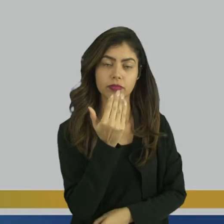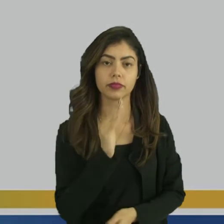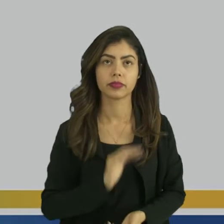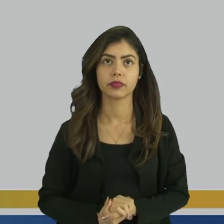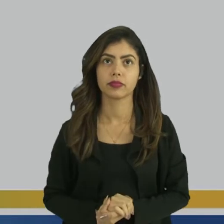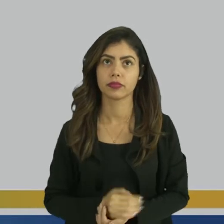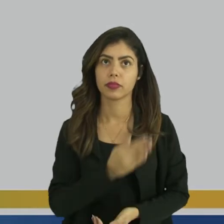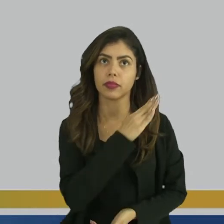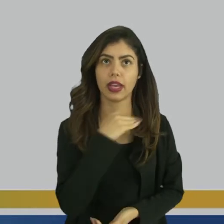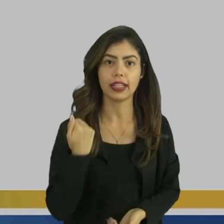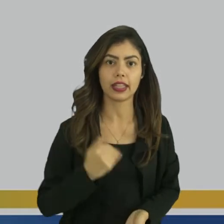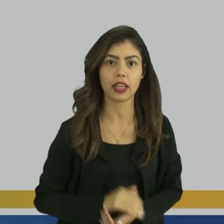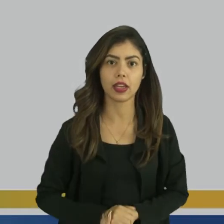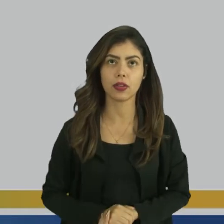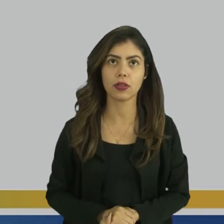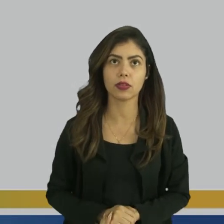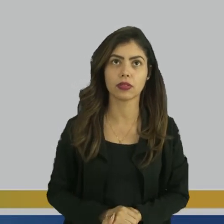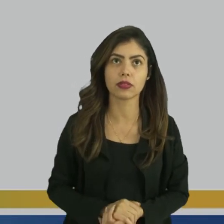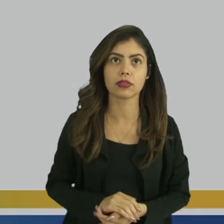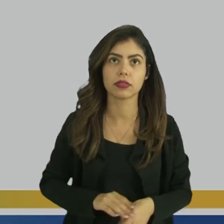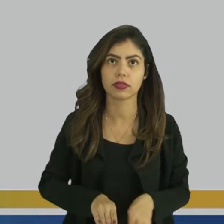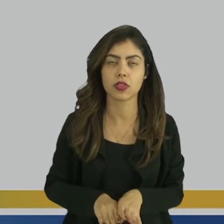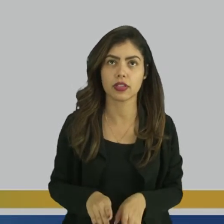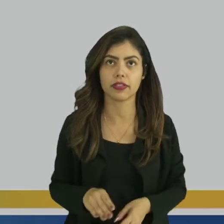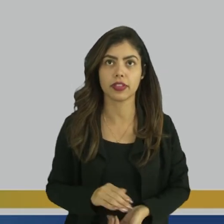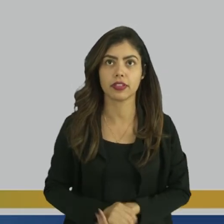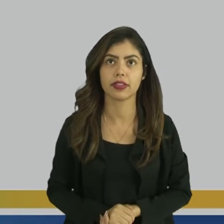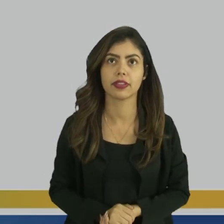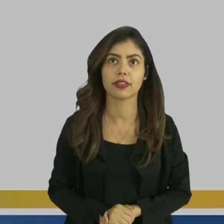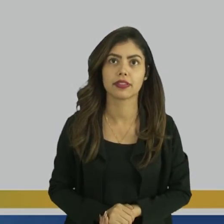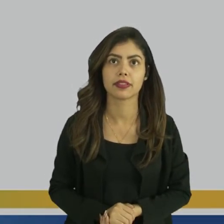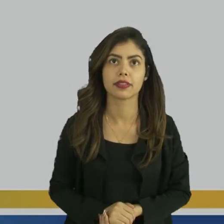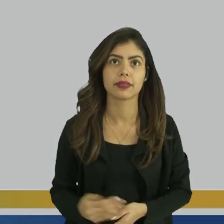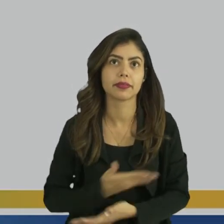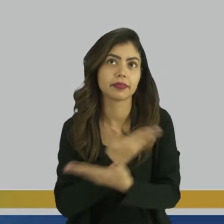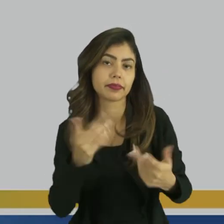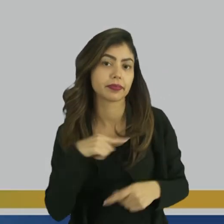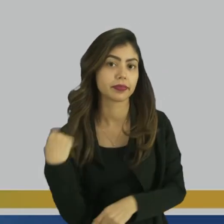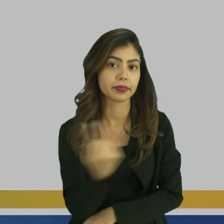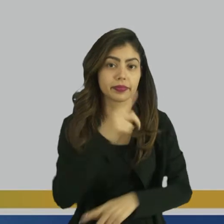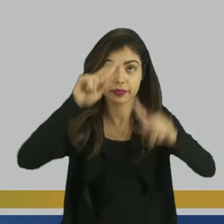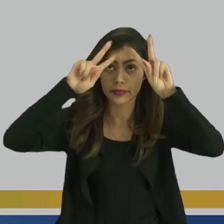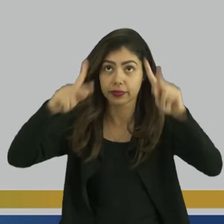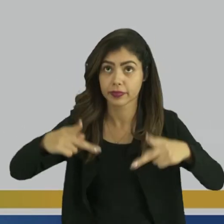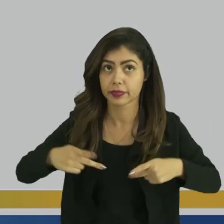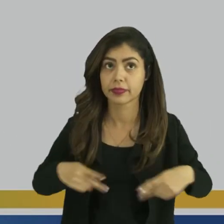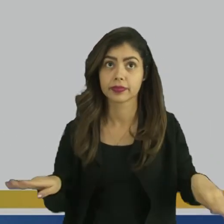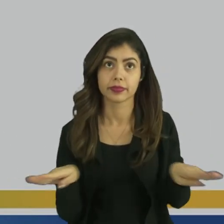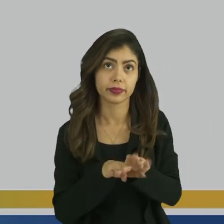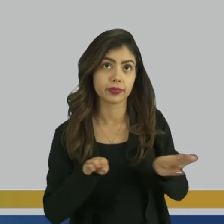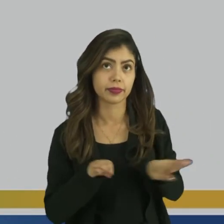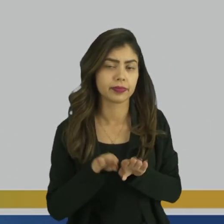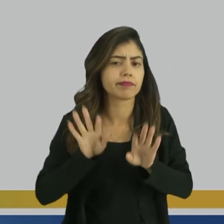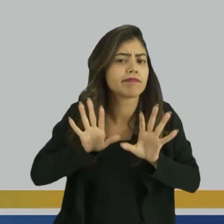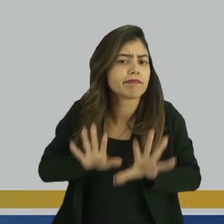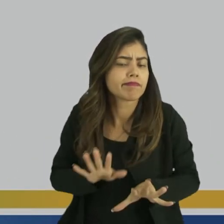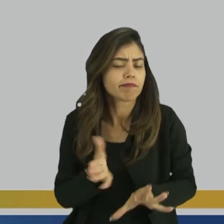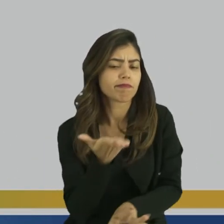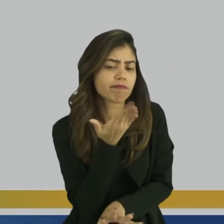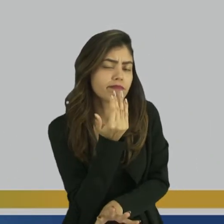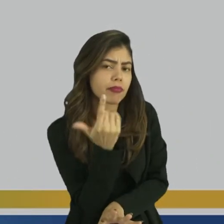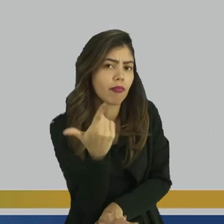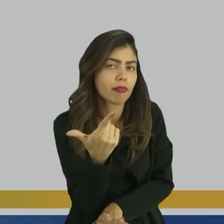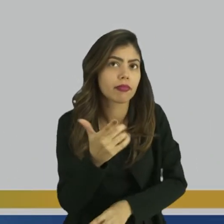e morreriam também. Então, nós, os seres humanos, também ficaríamos sem